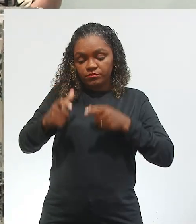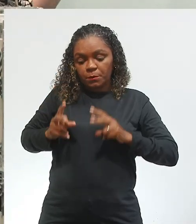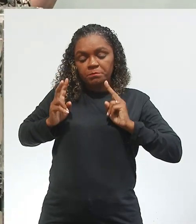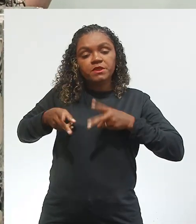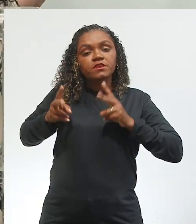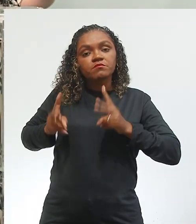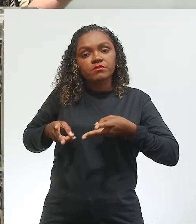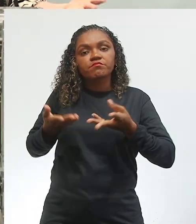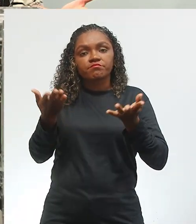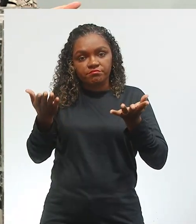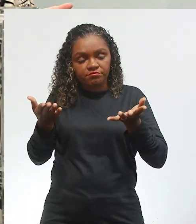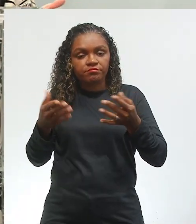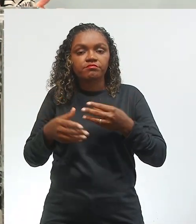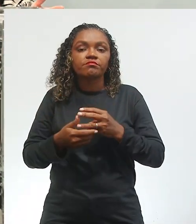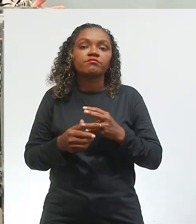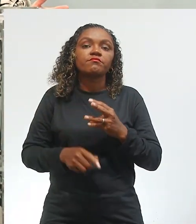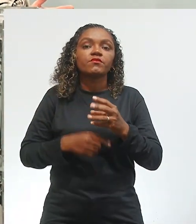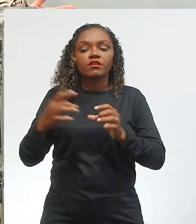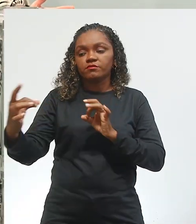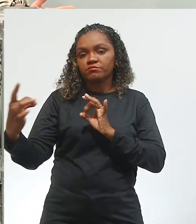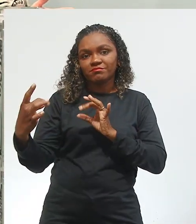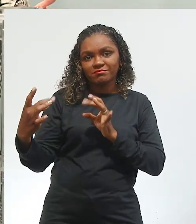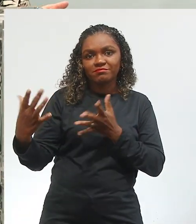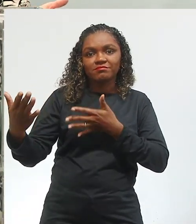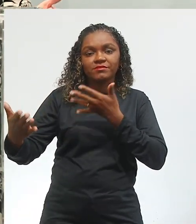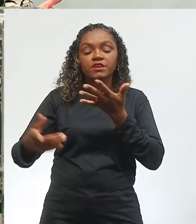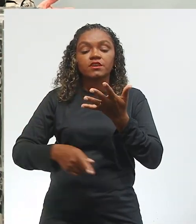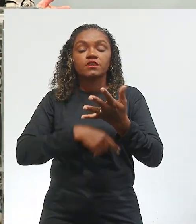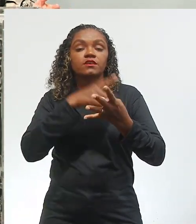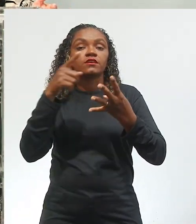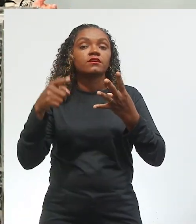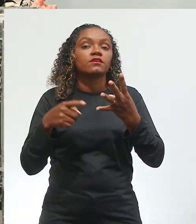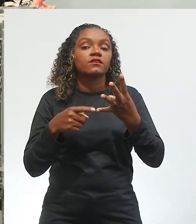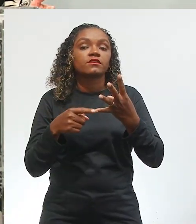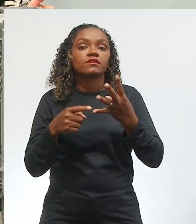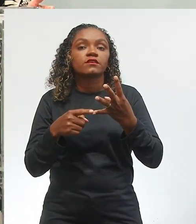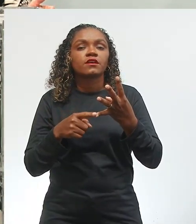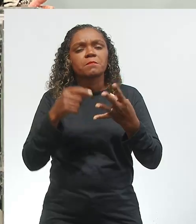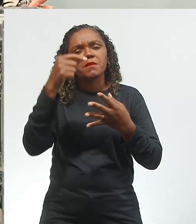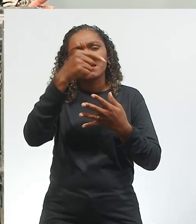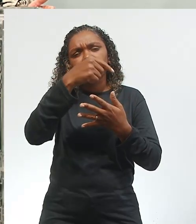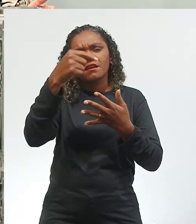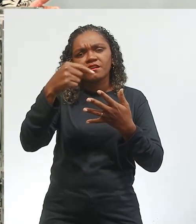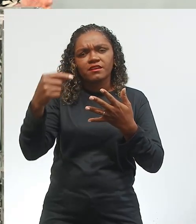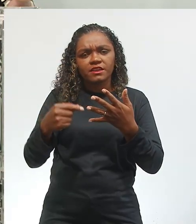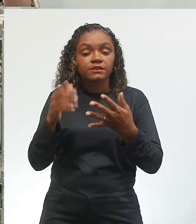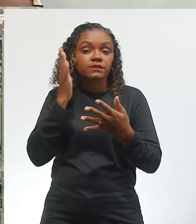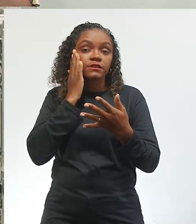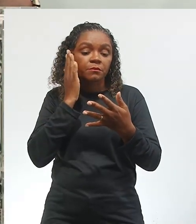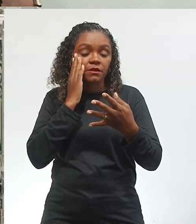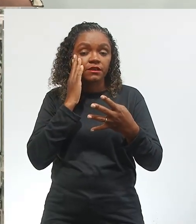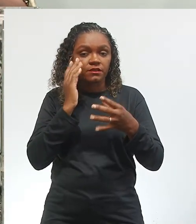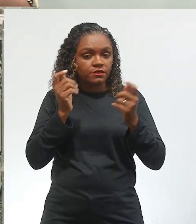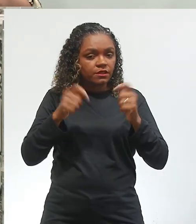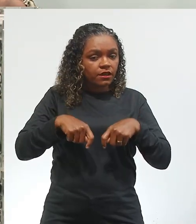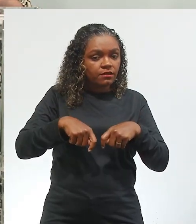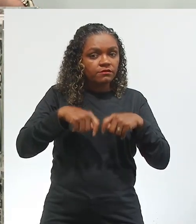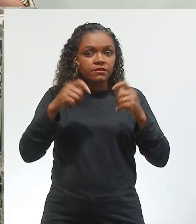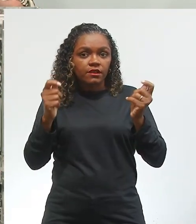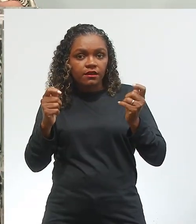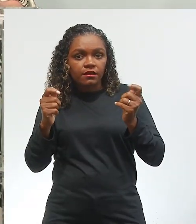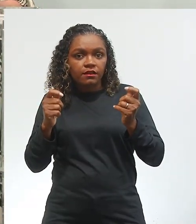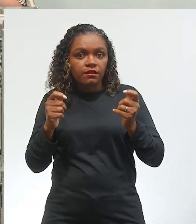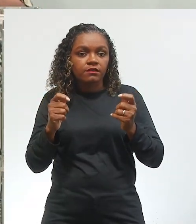a próprio local onde você vai, né? Receber aquele serviço. Então, verificar como que estão